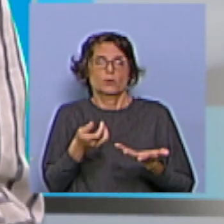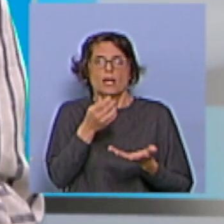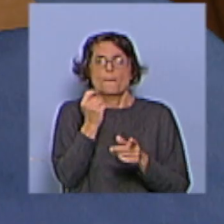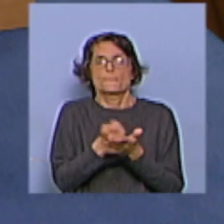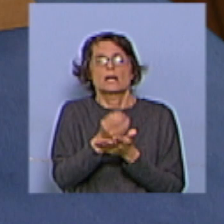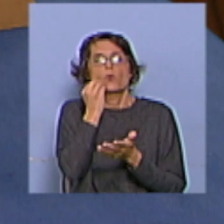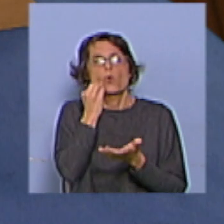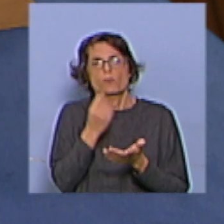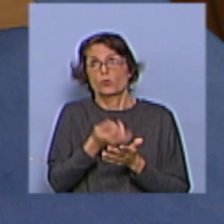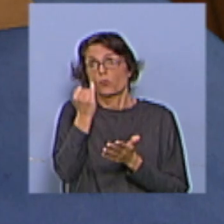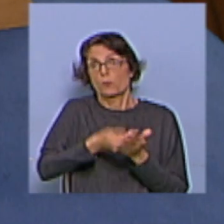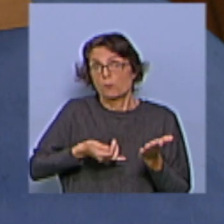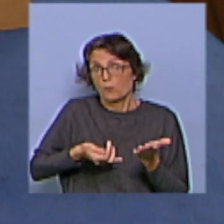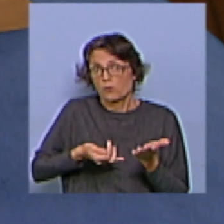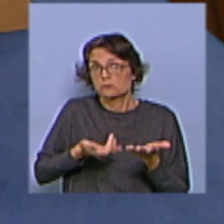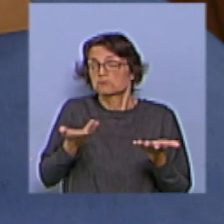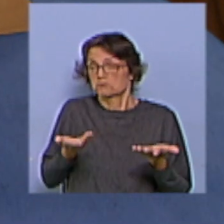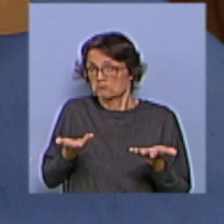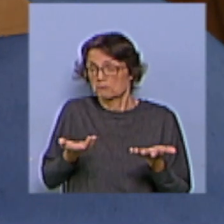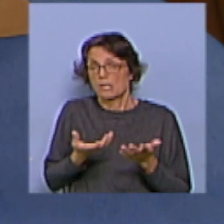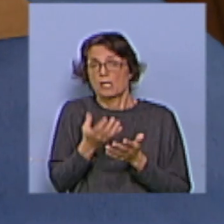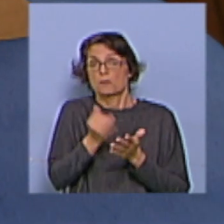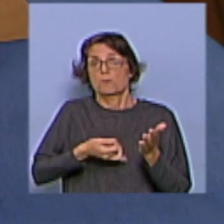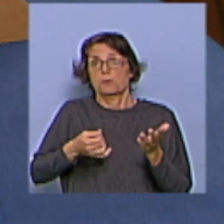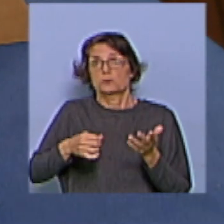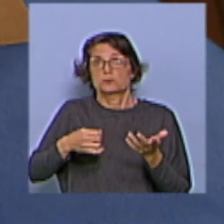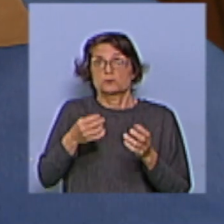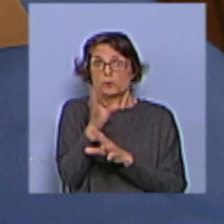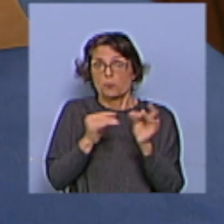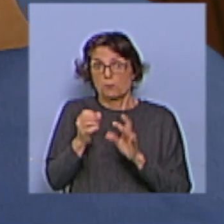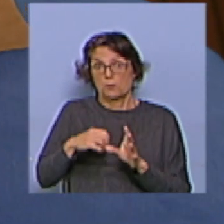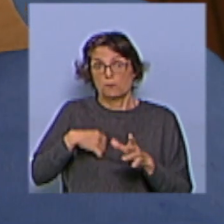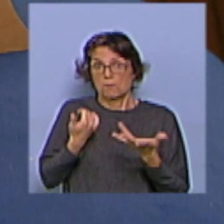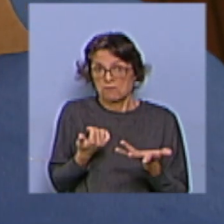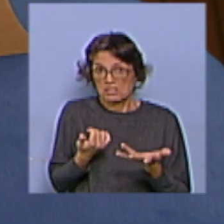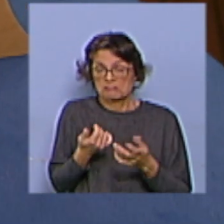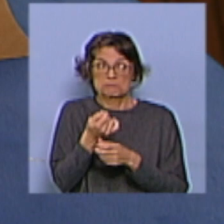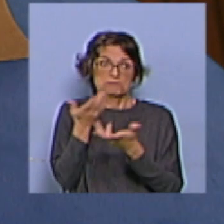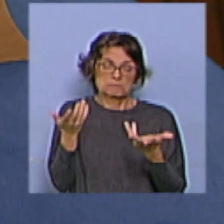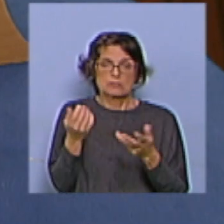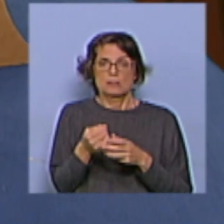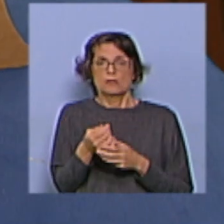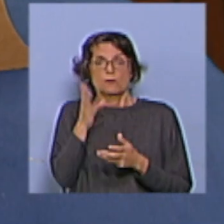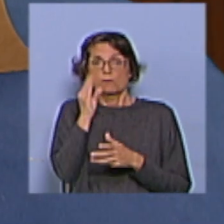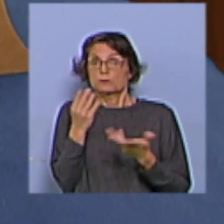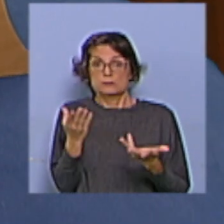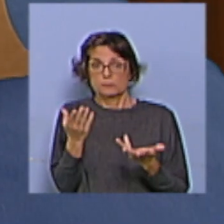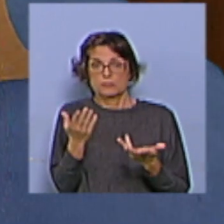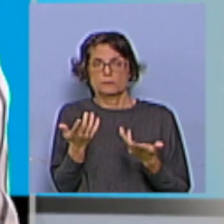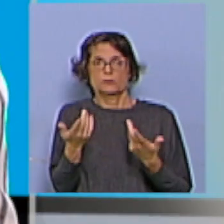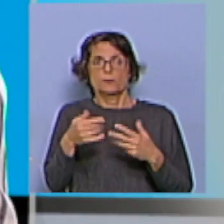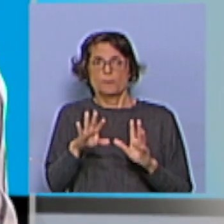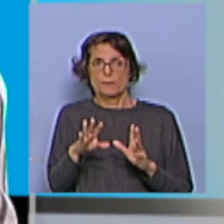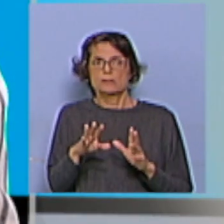impostos verdes, digamos, europeus e verdes, e ainda temos alguns